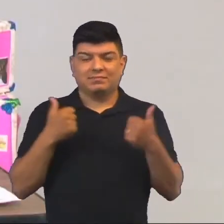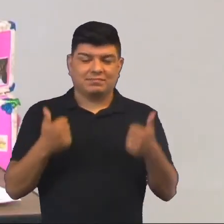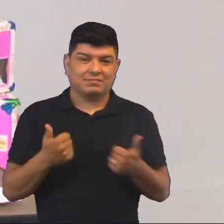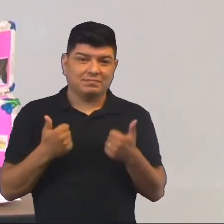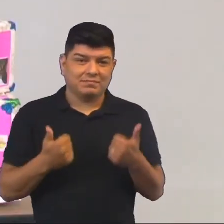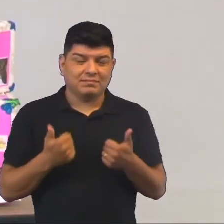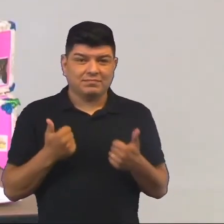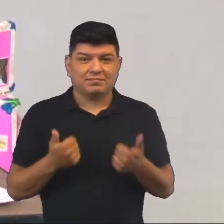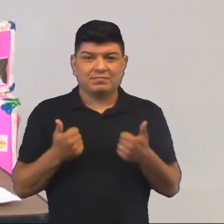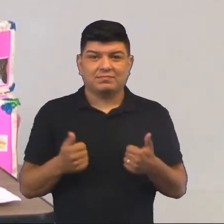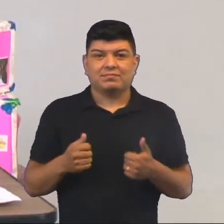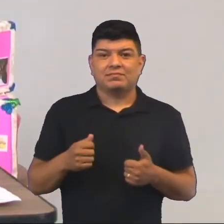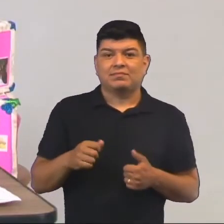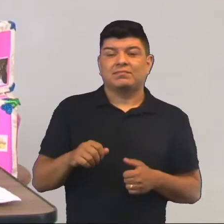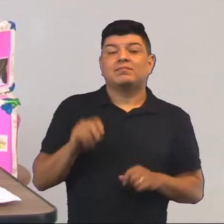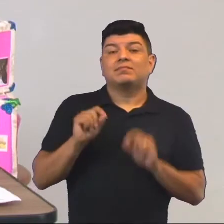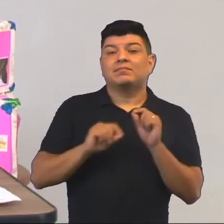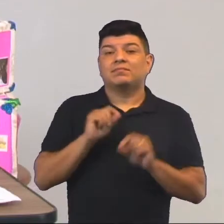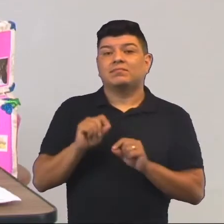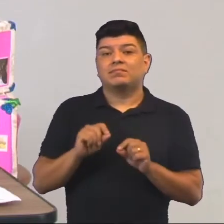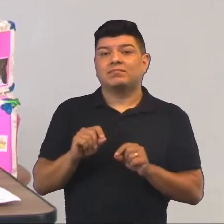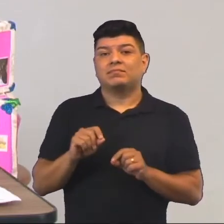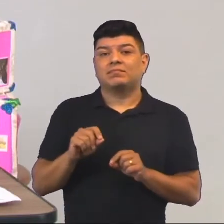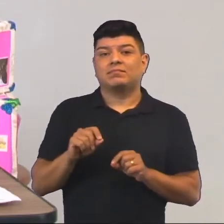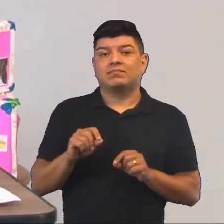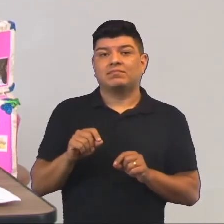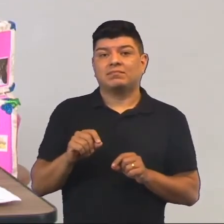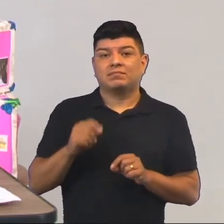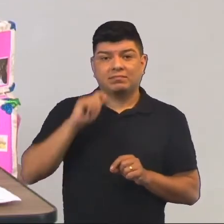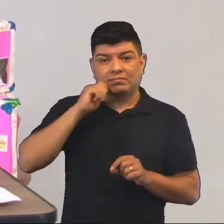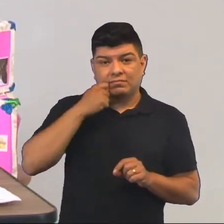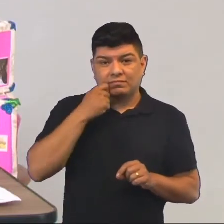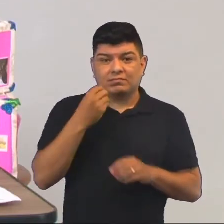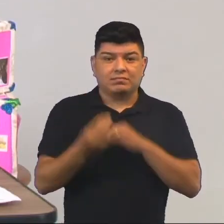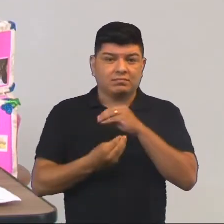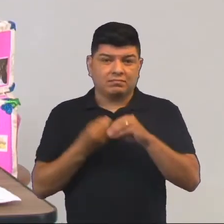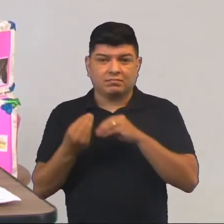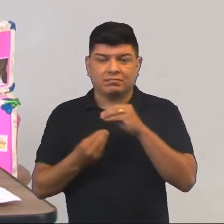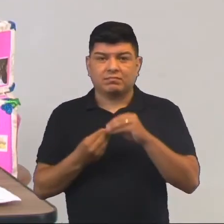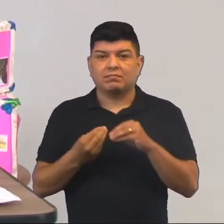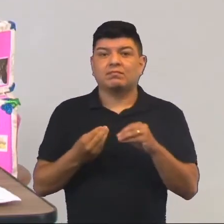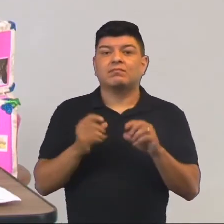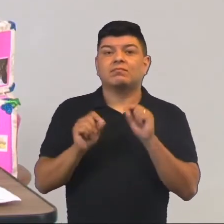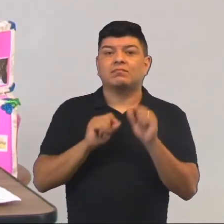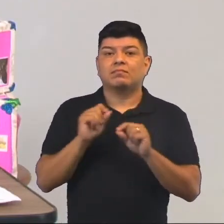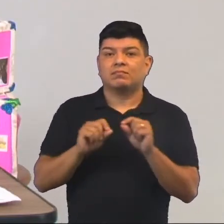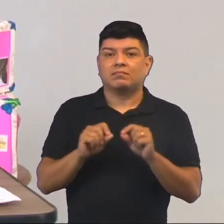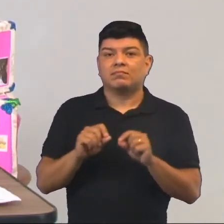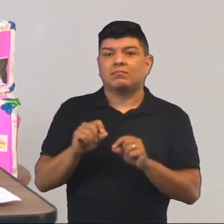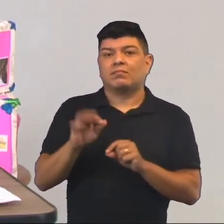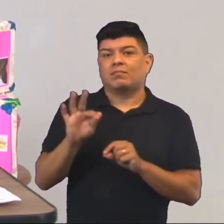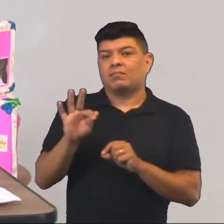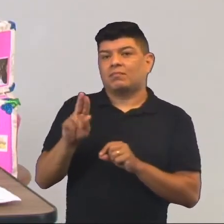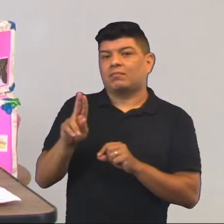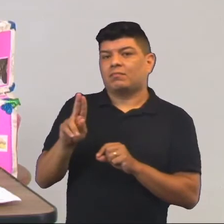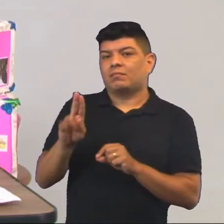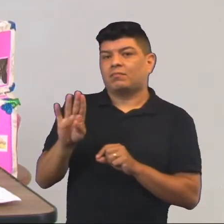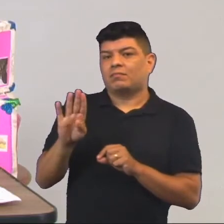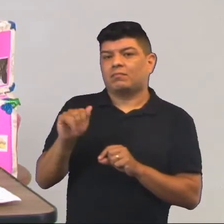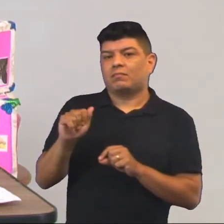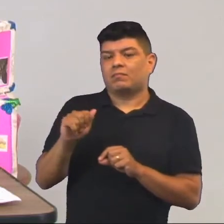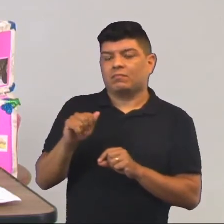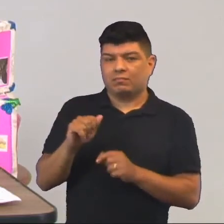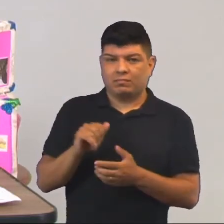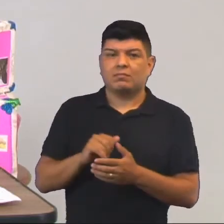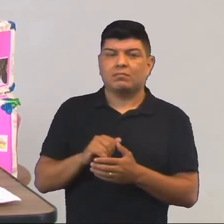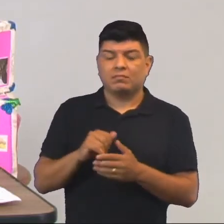muito bem. O vatapá, ele é feito a partir do fubá, certo? Os africanos